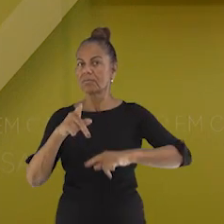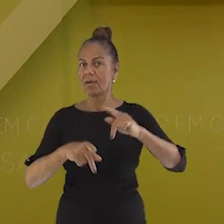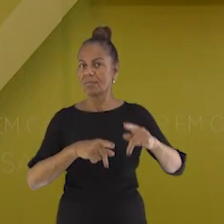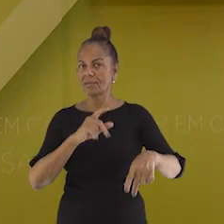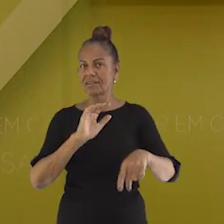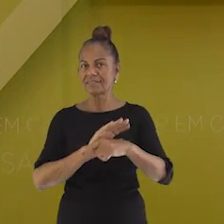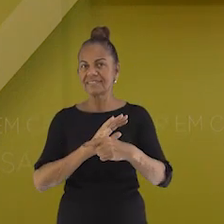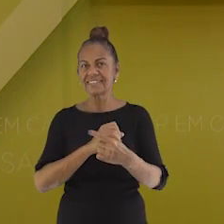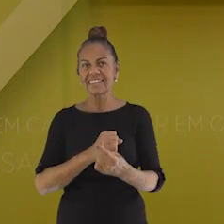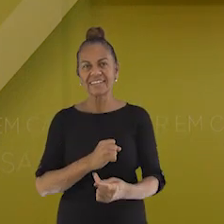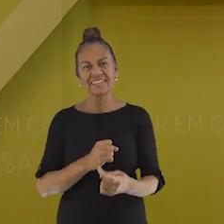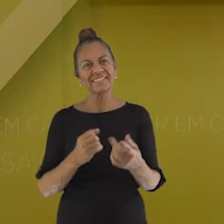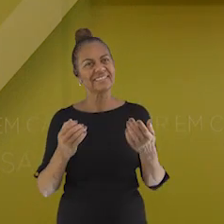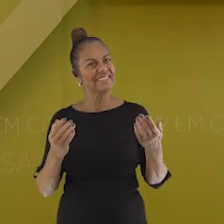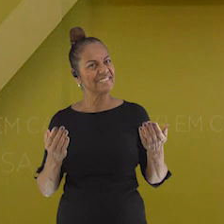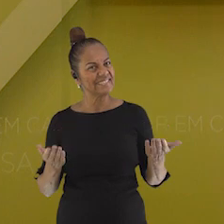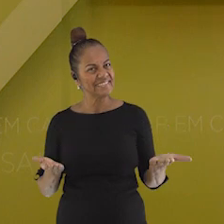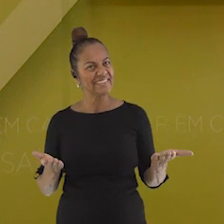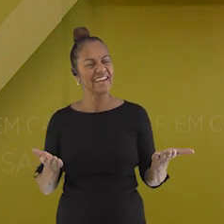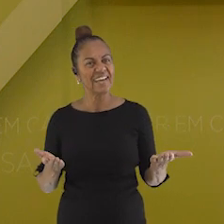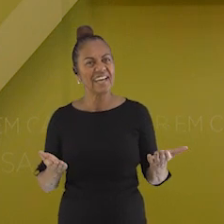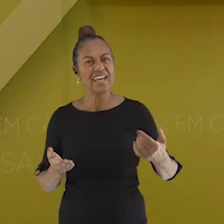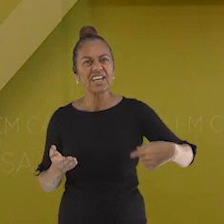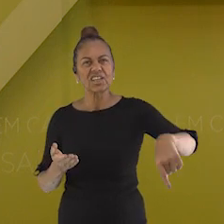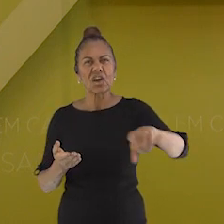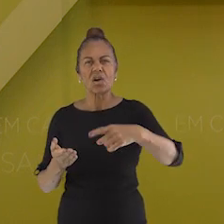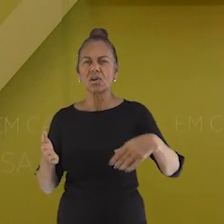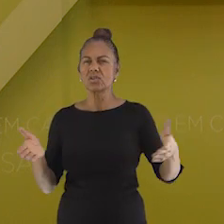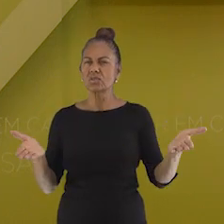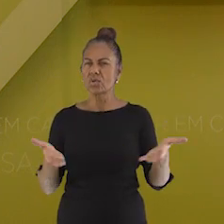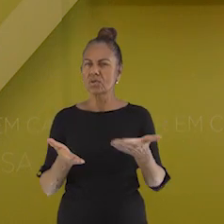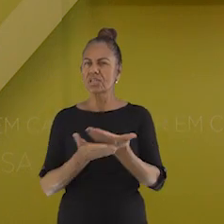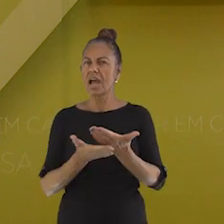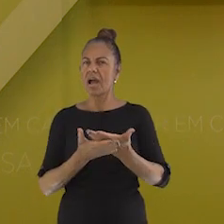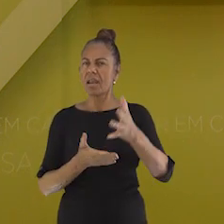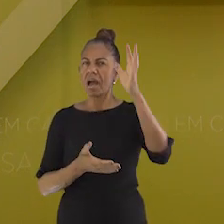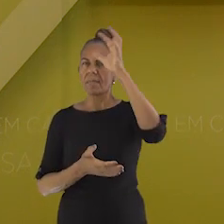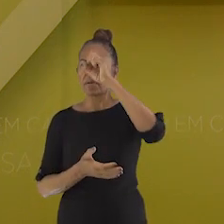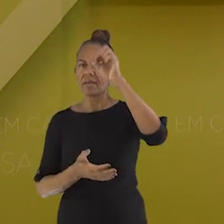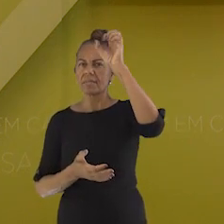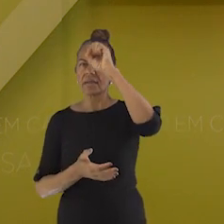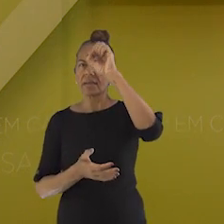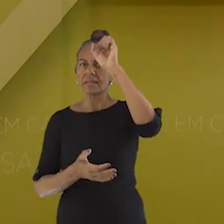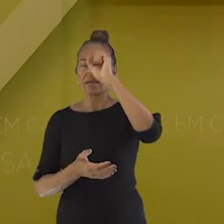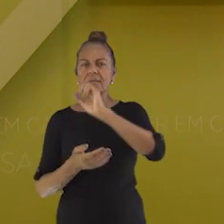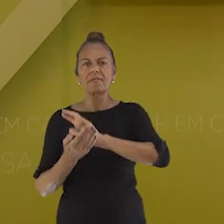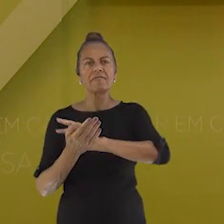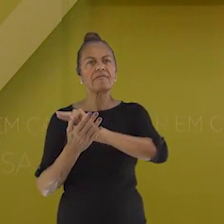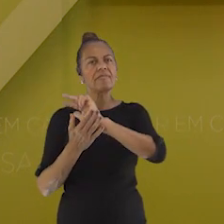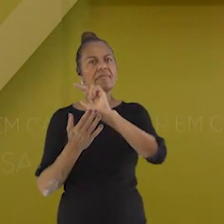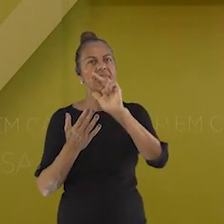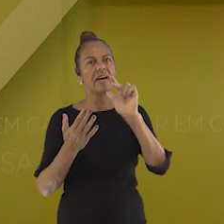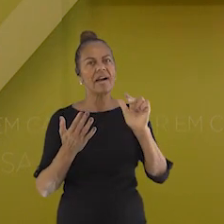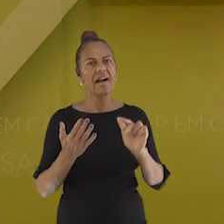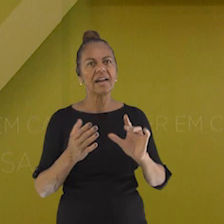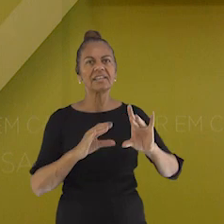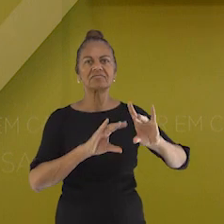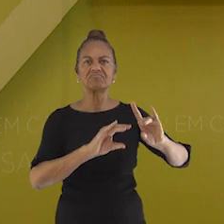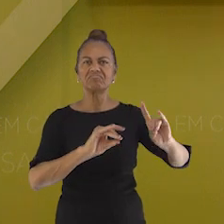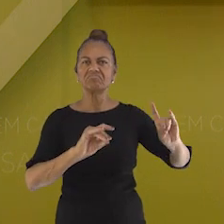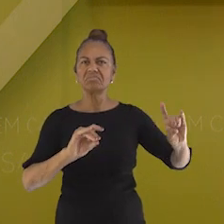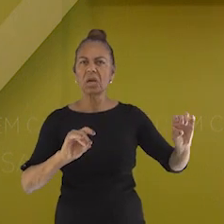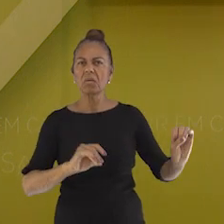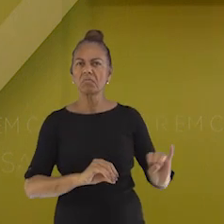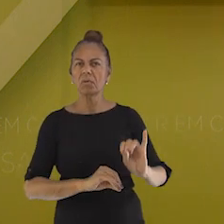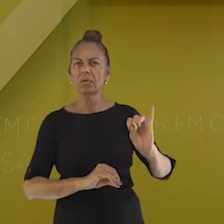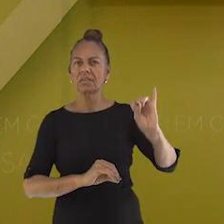povo capixaba? E diante de tudo que vimos na aula de hoje, a riqueza e importância do